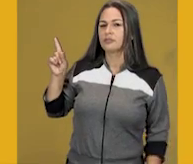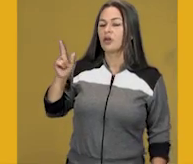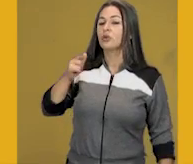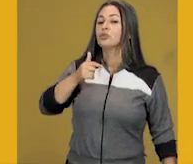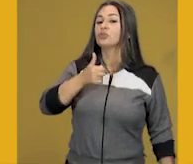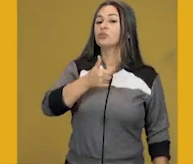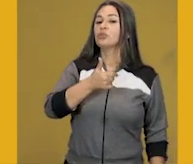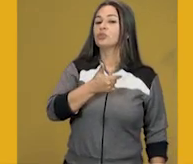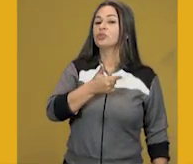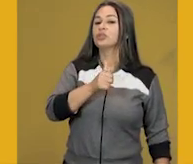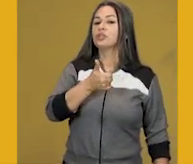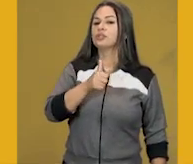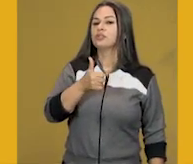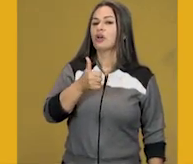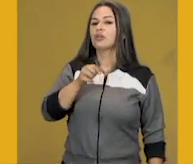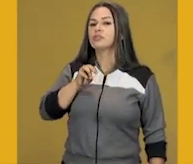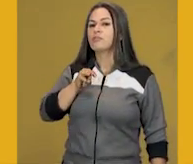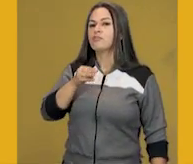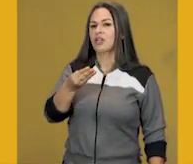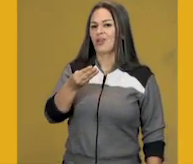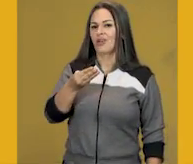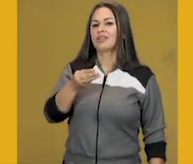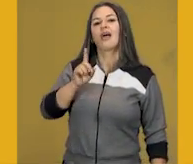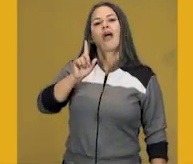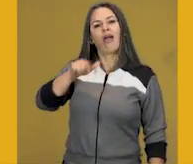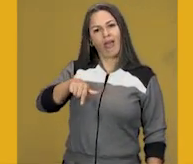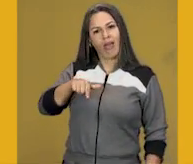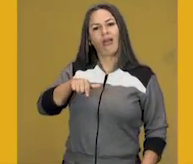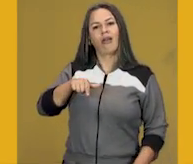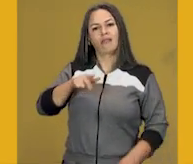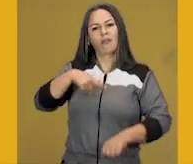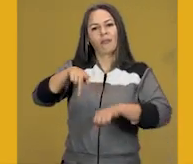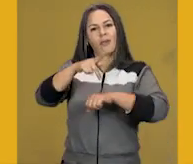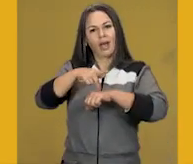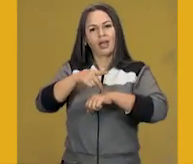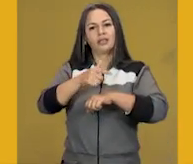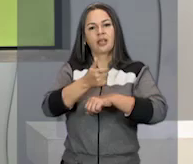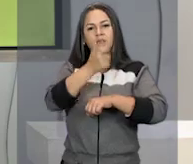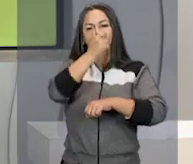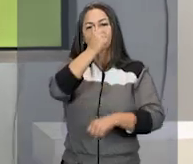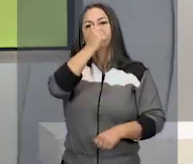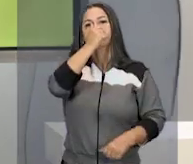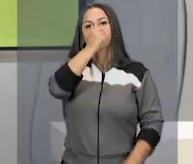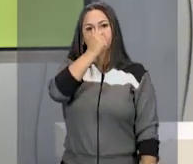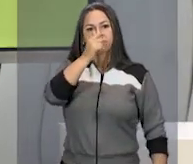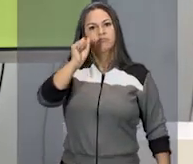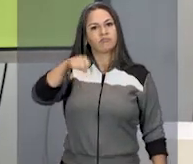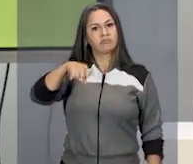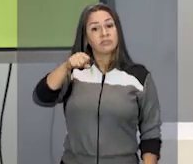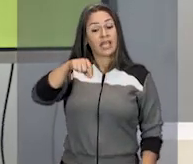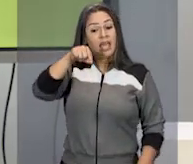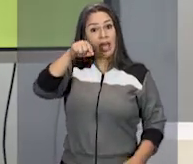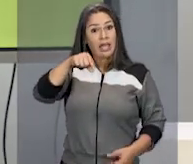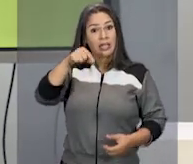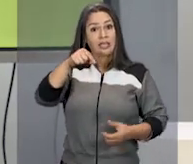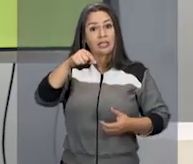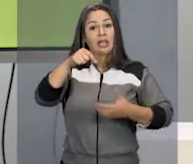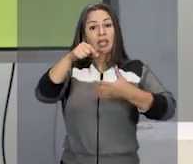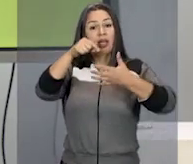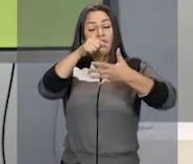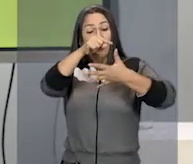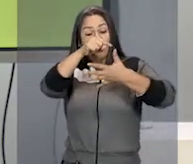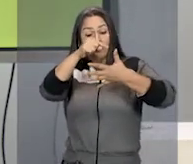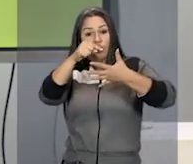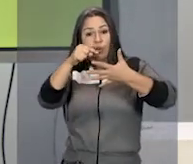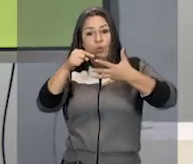pessoas faz no Brasil um país extremamente populoso. Nós temos a sexta maior população do mundo. Recentemente, a gente passou a ser a sexta